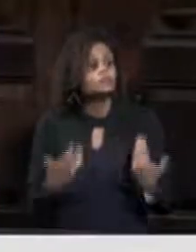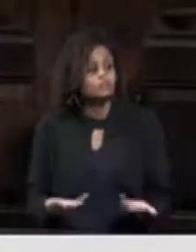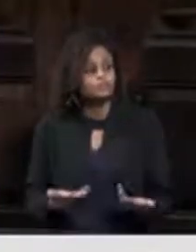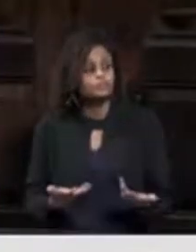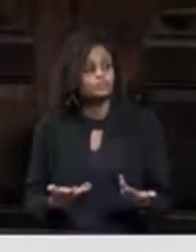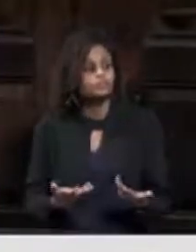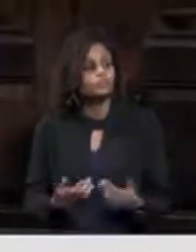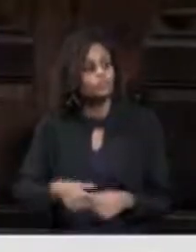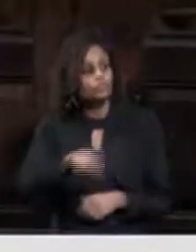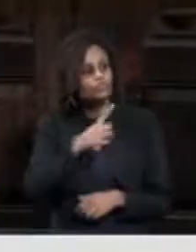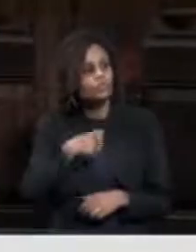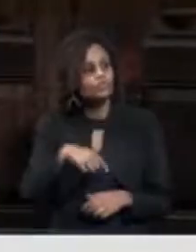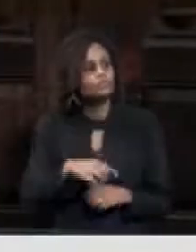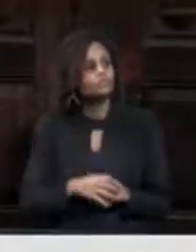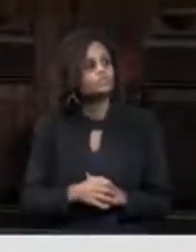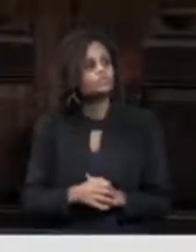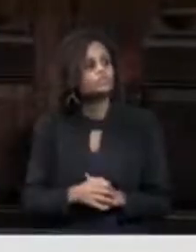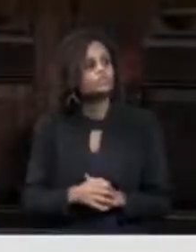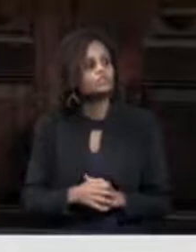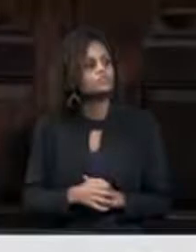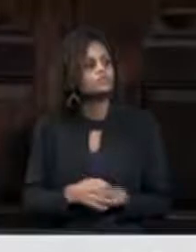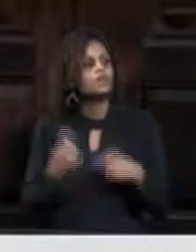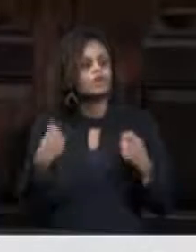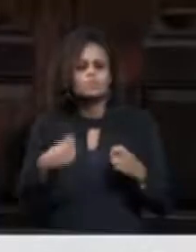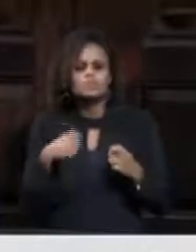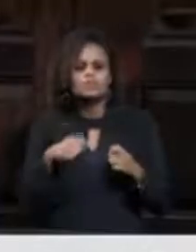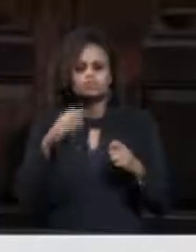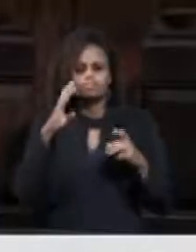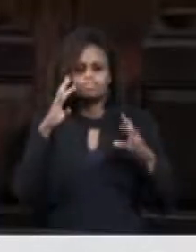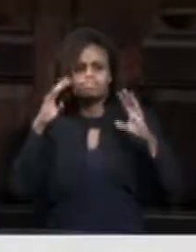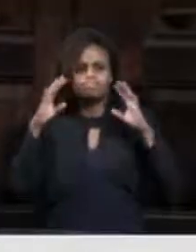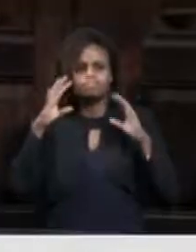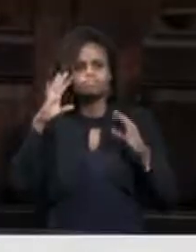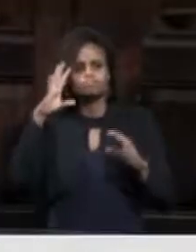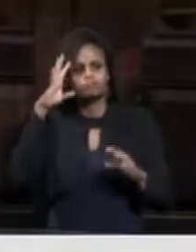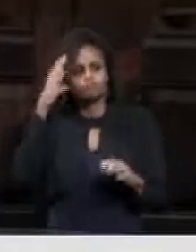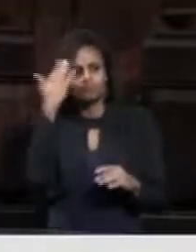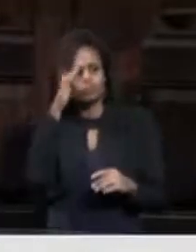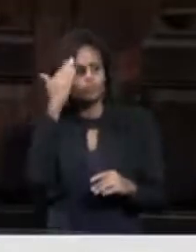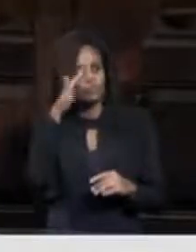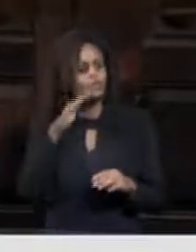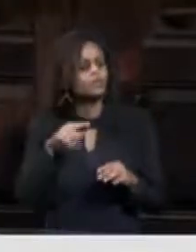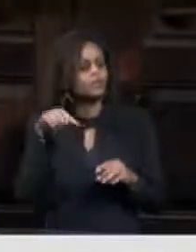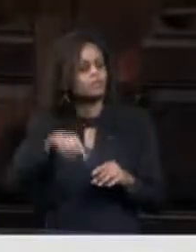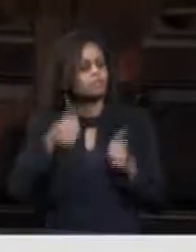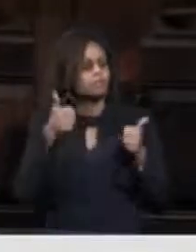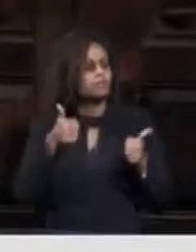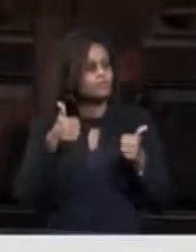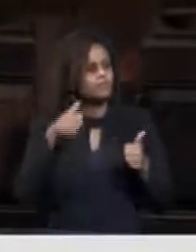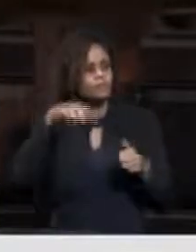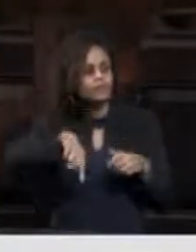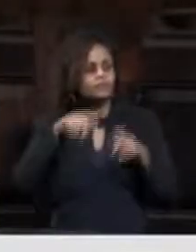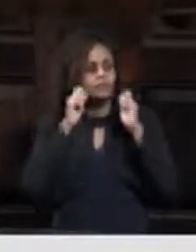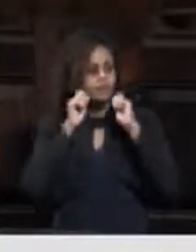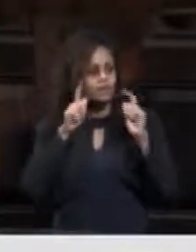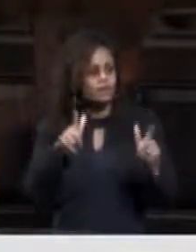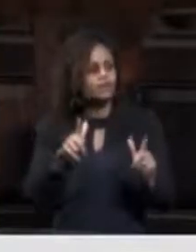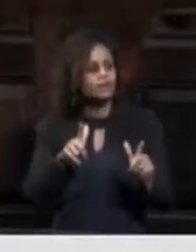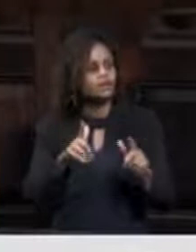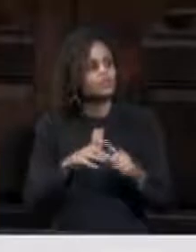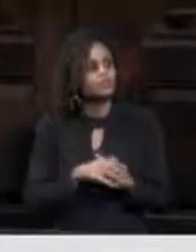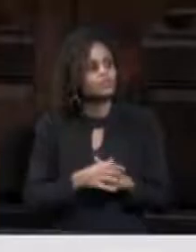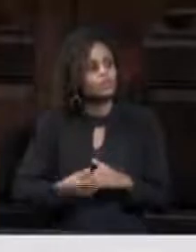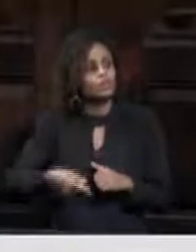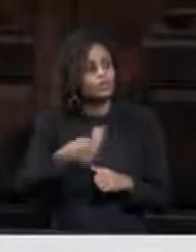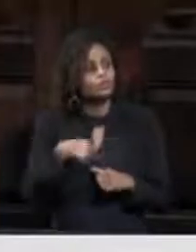nós temos que ter uma compreensão. Esta Casa Legislativa, atualmente nós